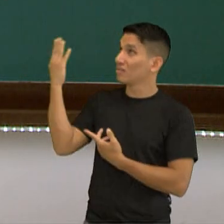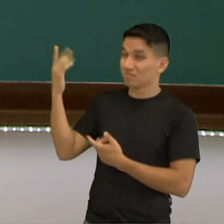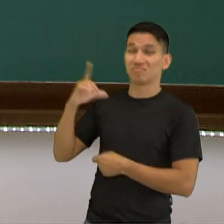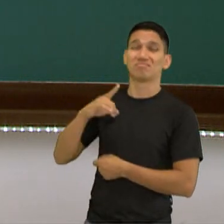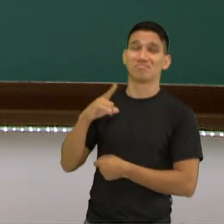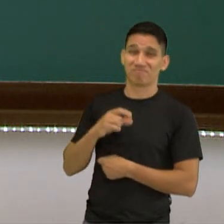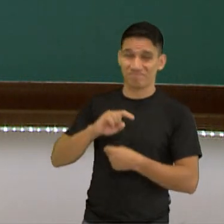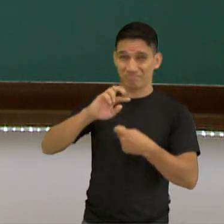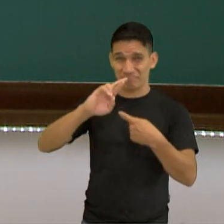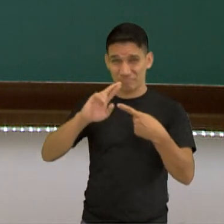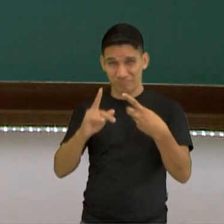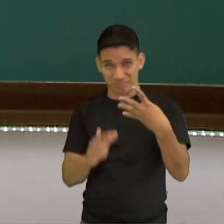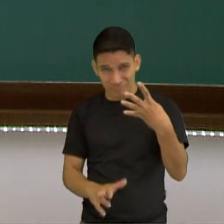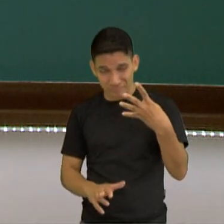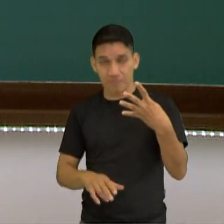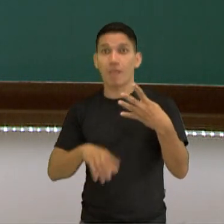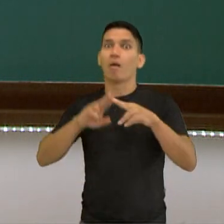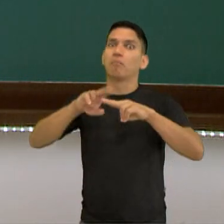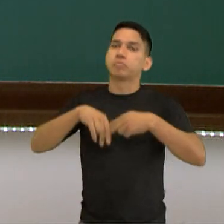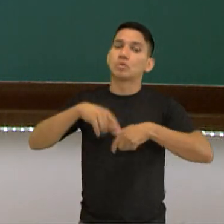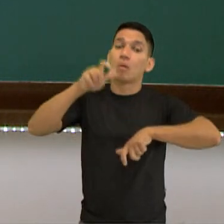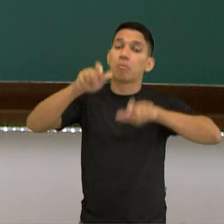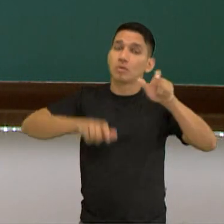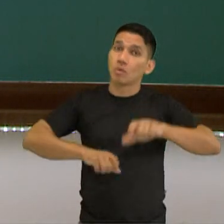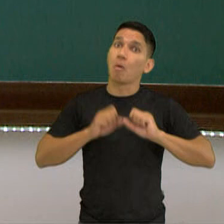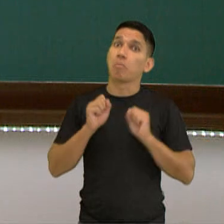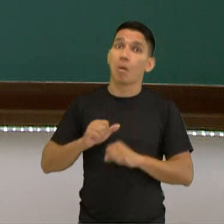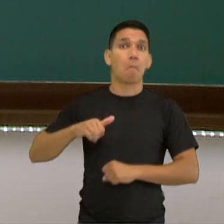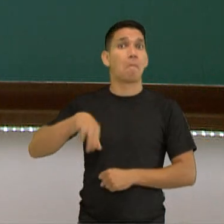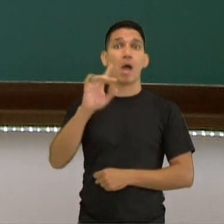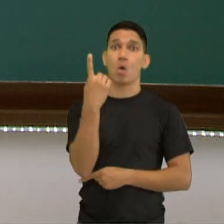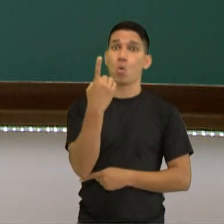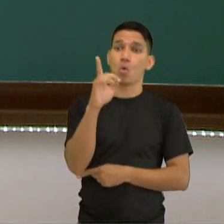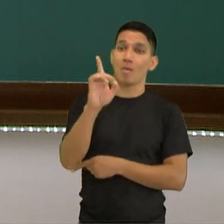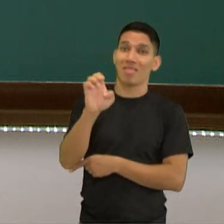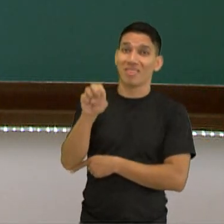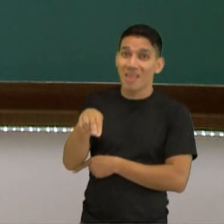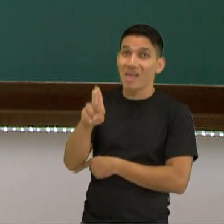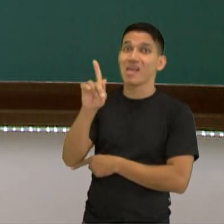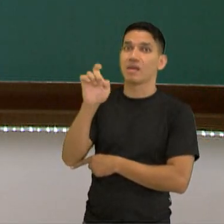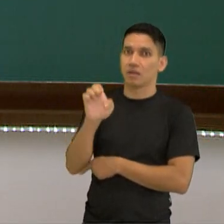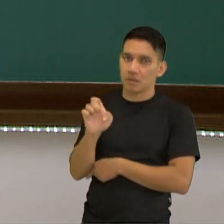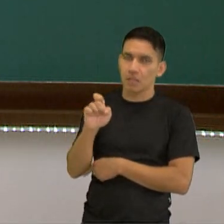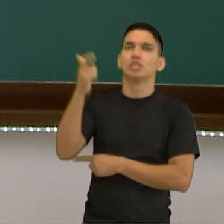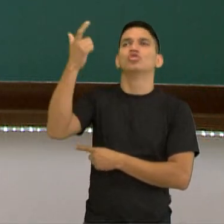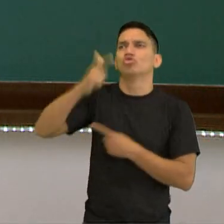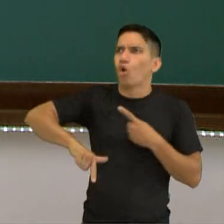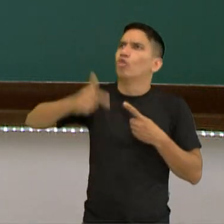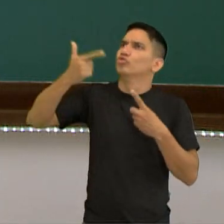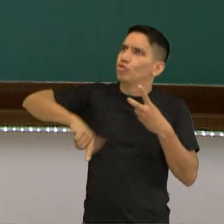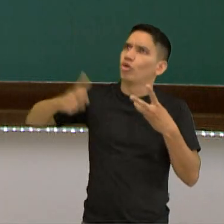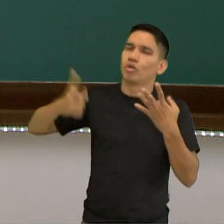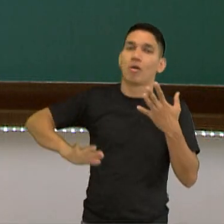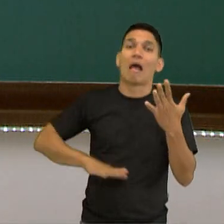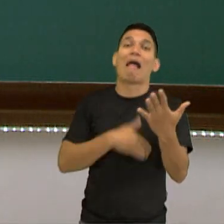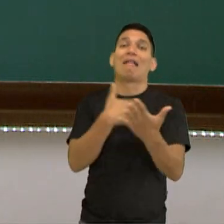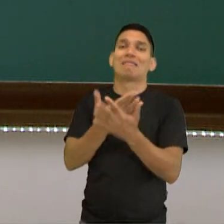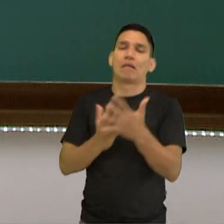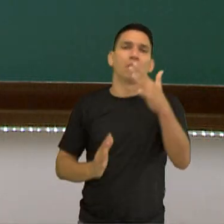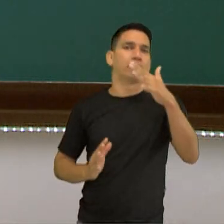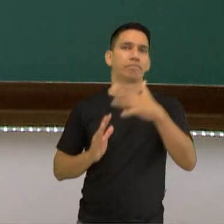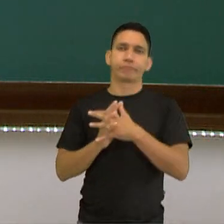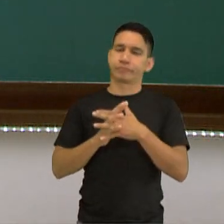DEM 4, por isso que uma pessoa pode ter mais de uma dengue, né? Mais de uma vez ter dengue e até chegar no caso da